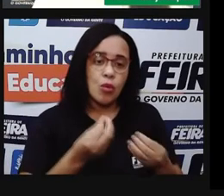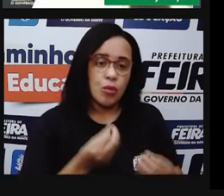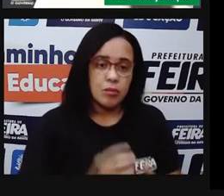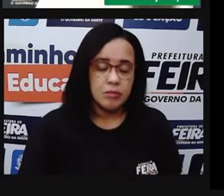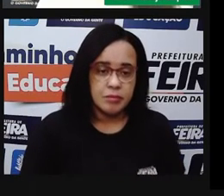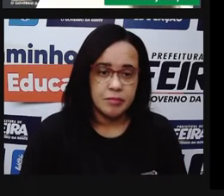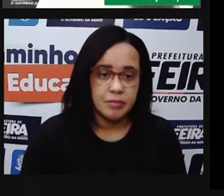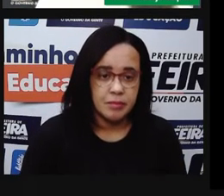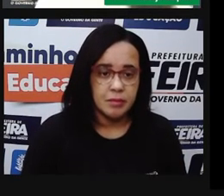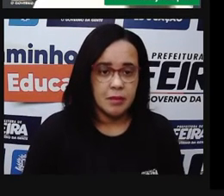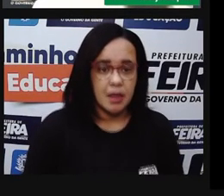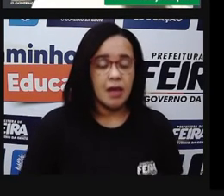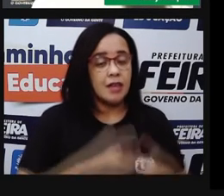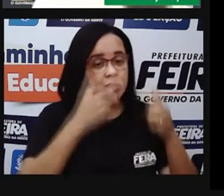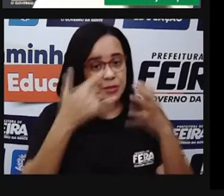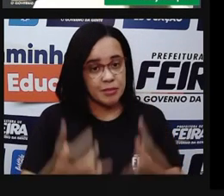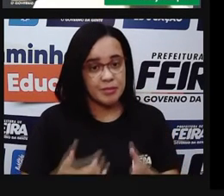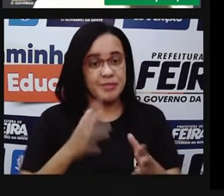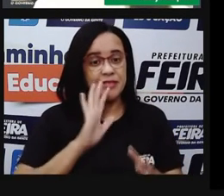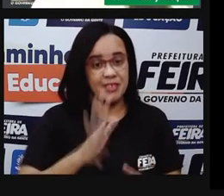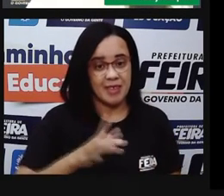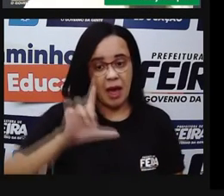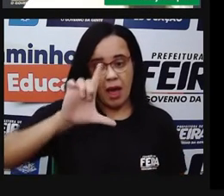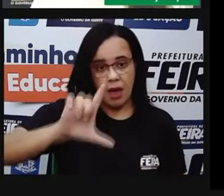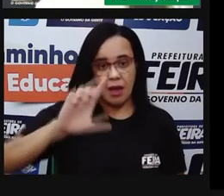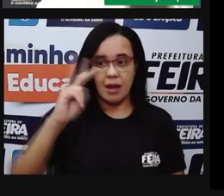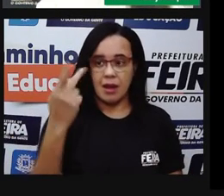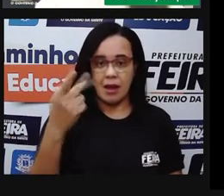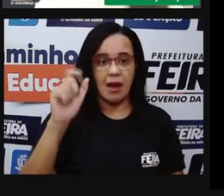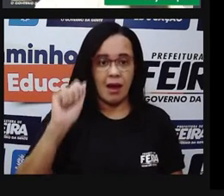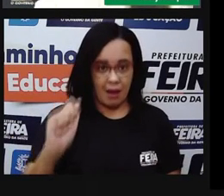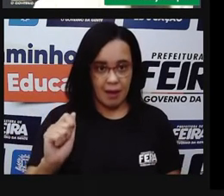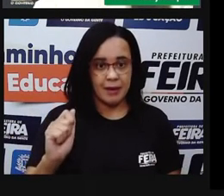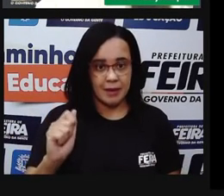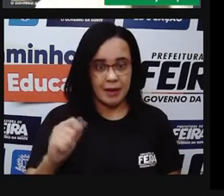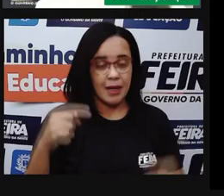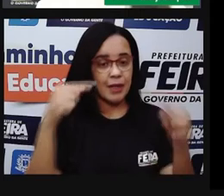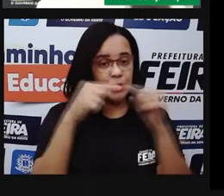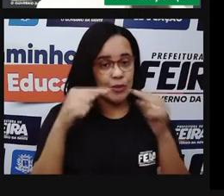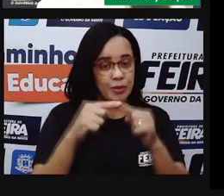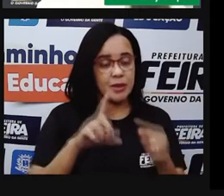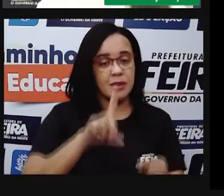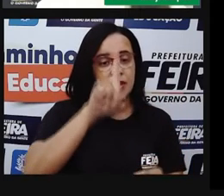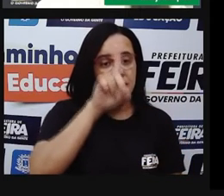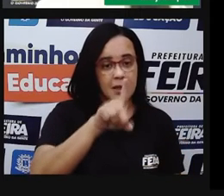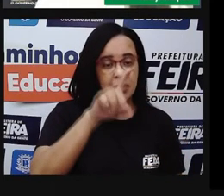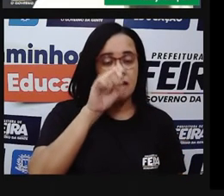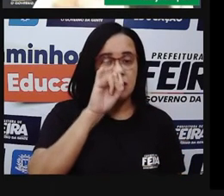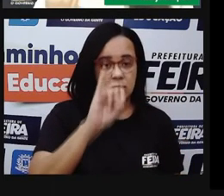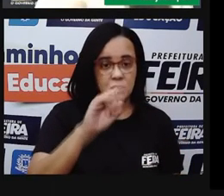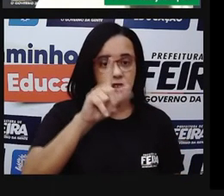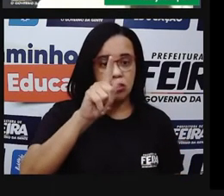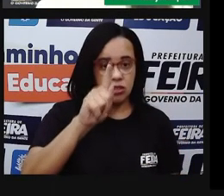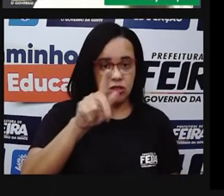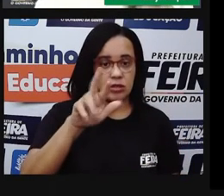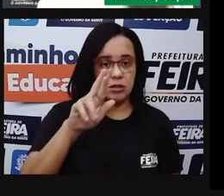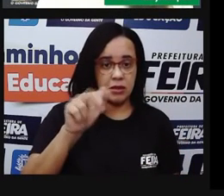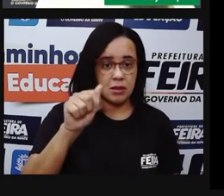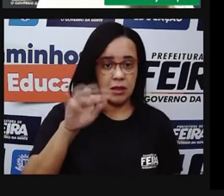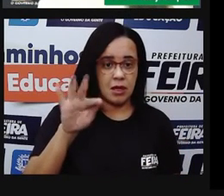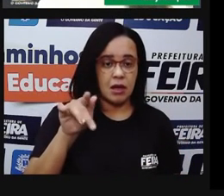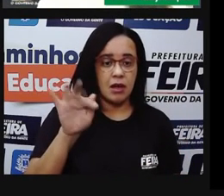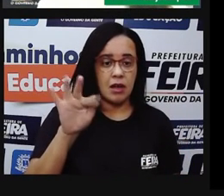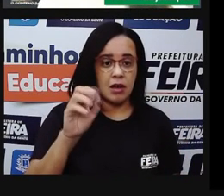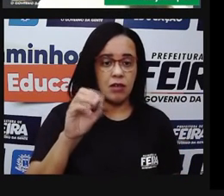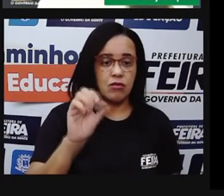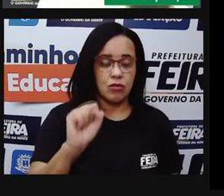LH, o NH e o CH é um dígrafo, o que é um dígrafo, gente? Duas letras com o